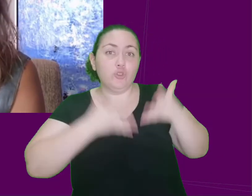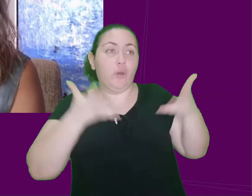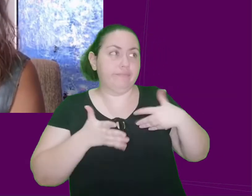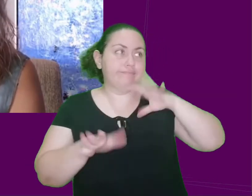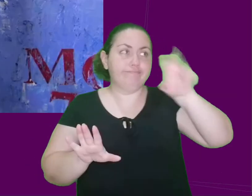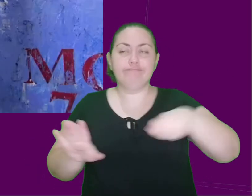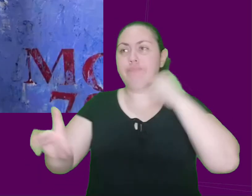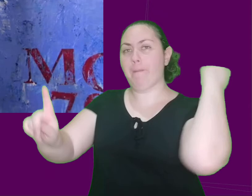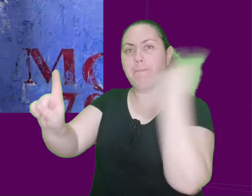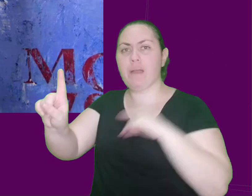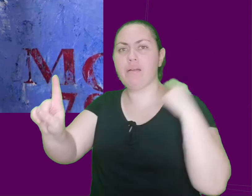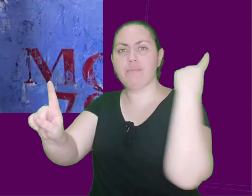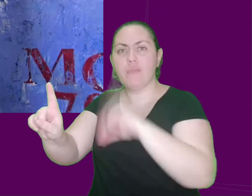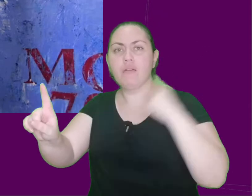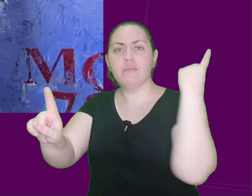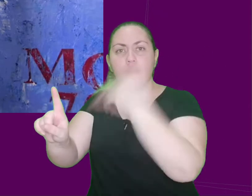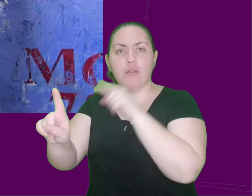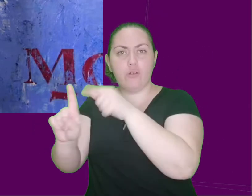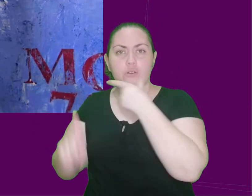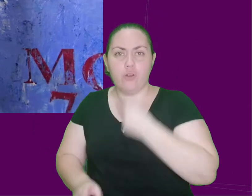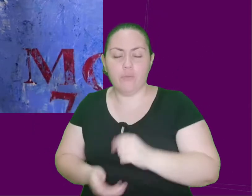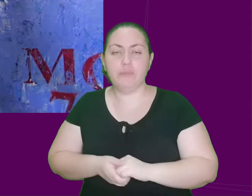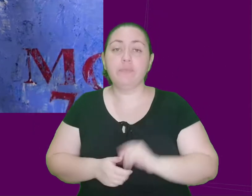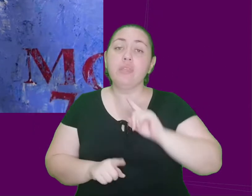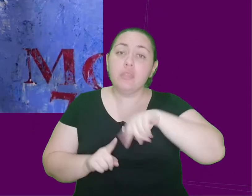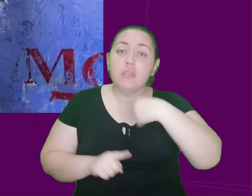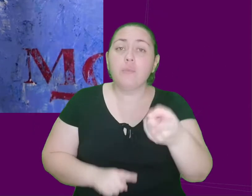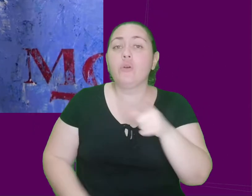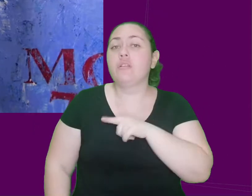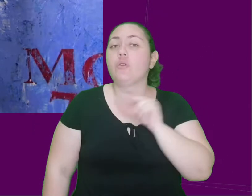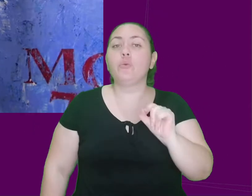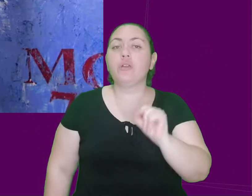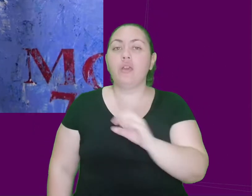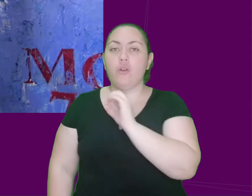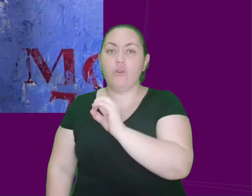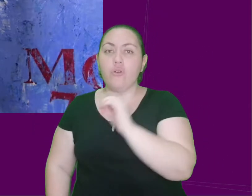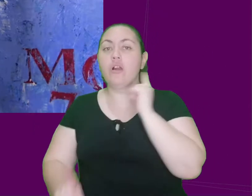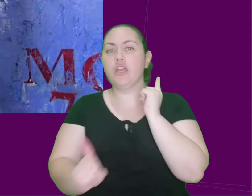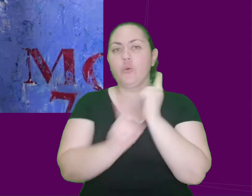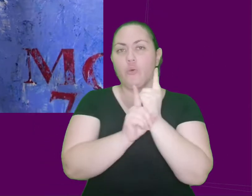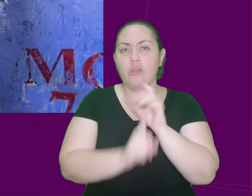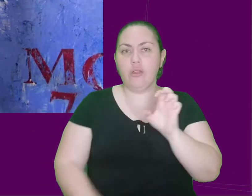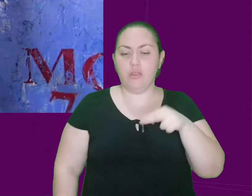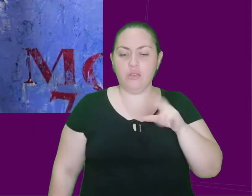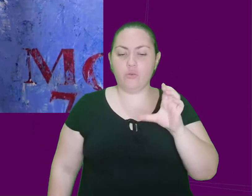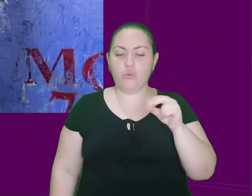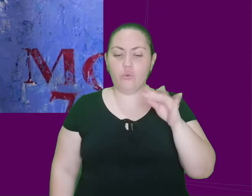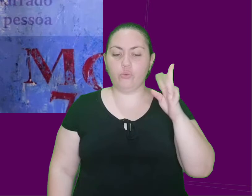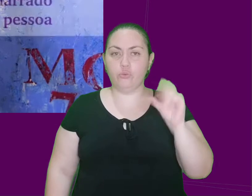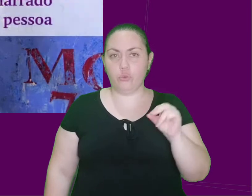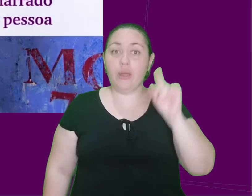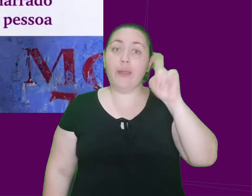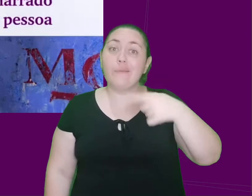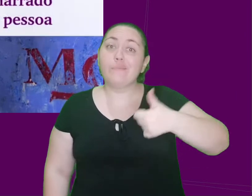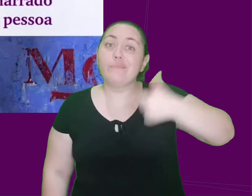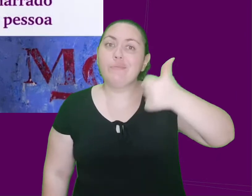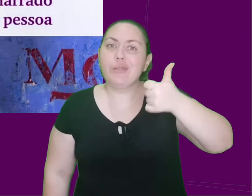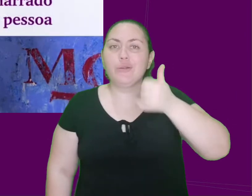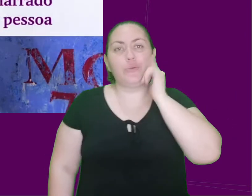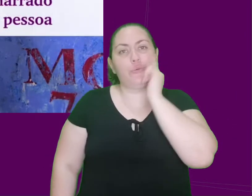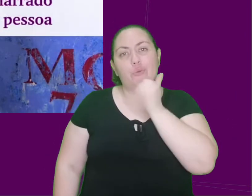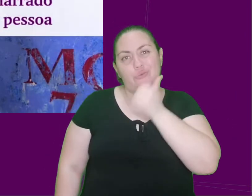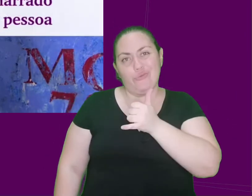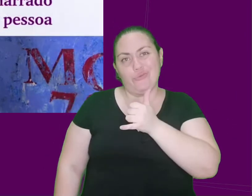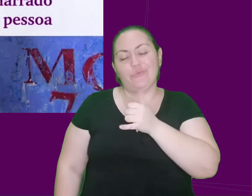pelos demais. Na sequência, a gente tem O Encontro. Esse é o primeiro dos 2 contos narrados em